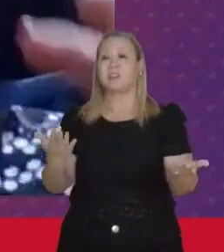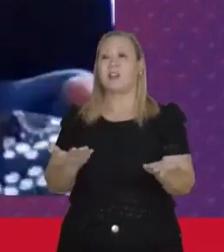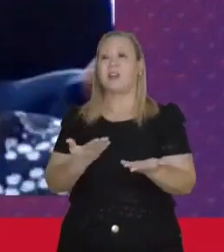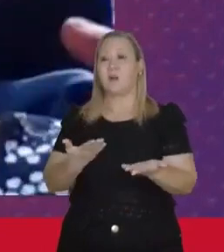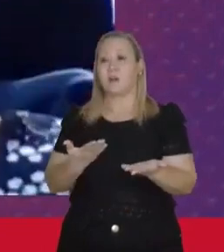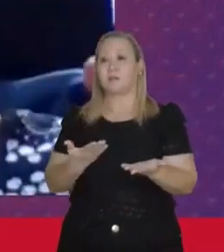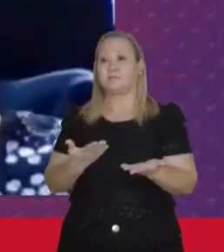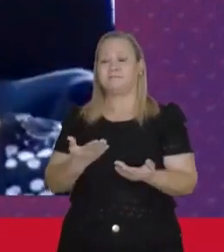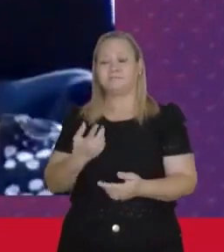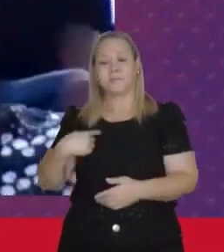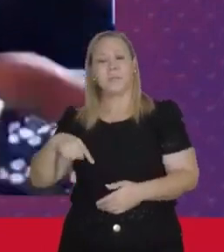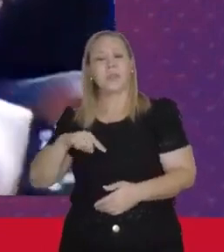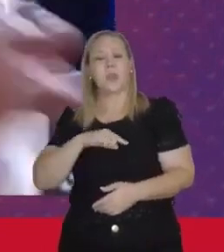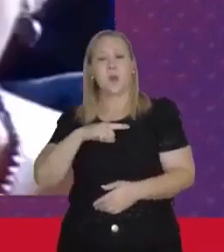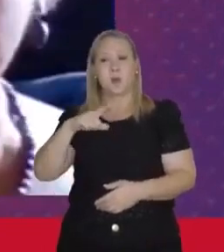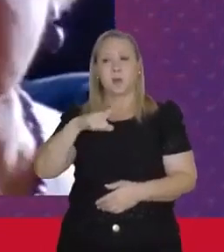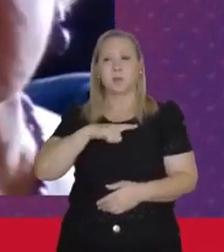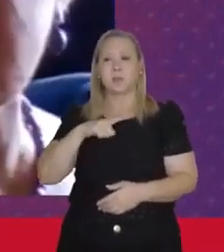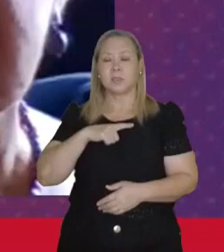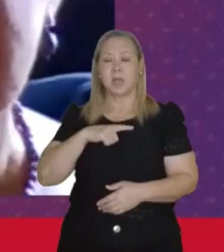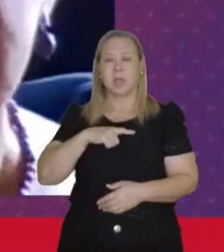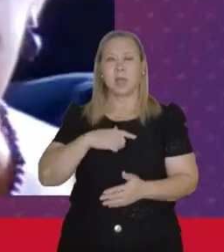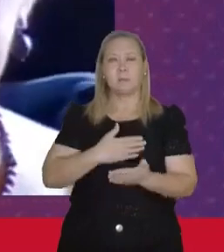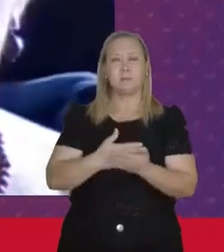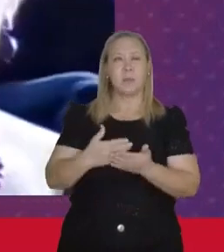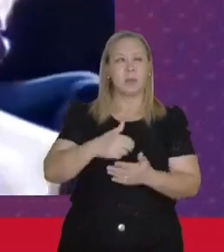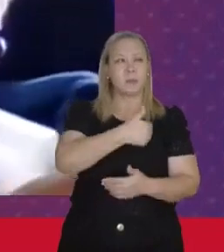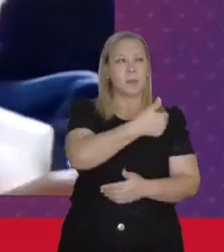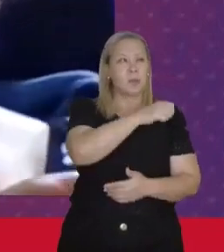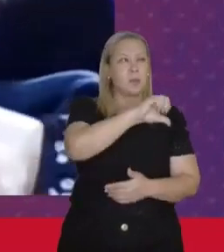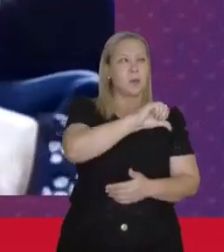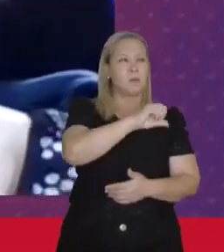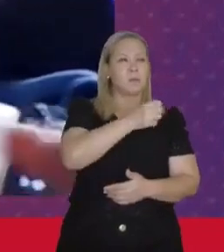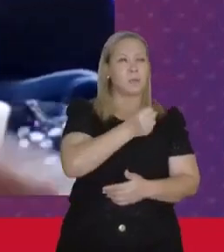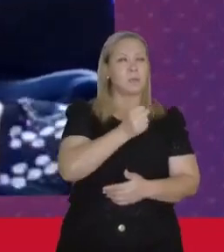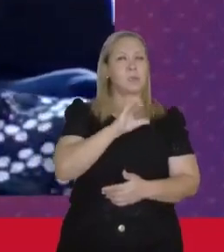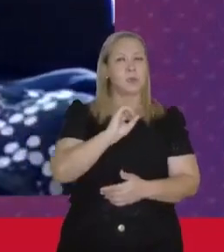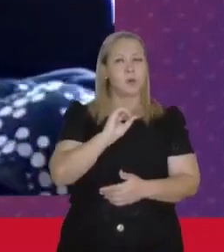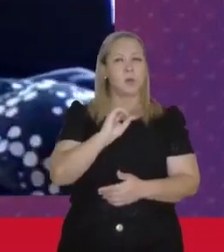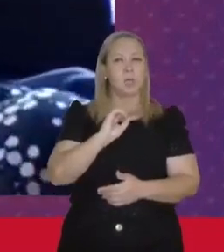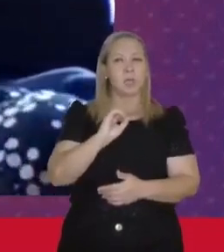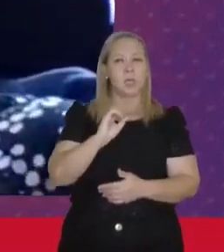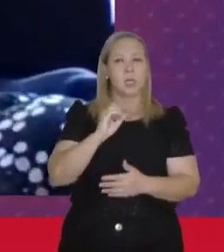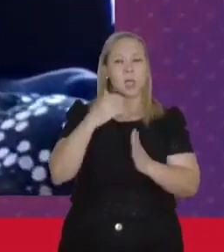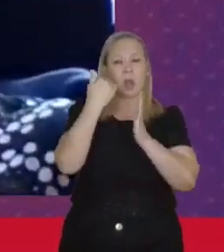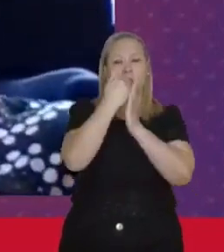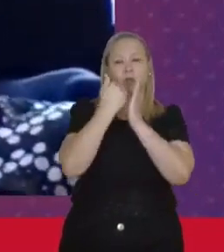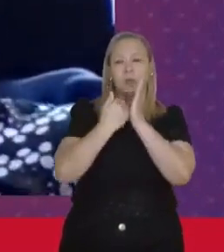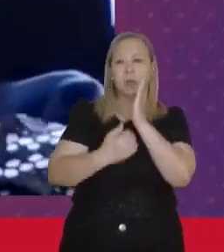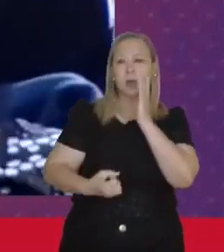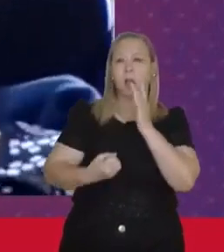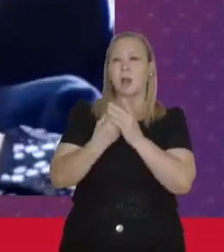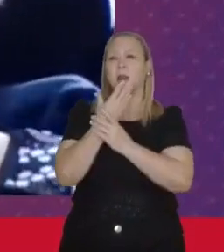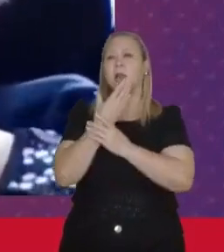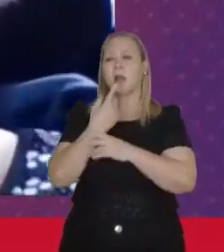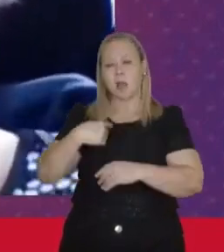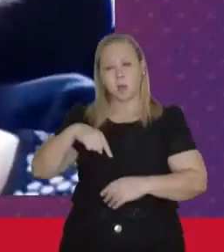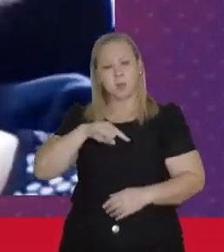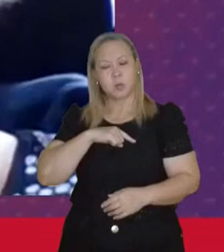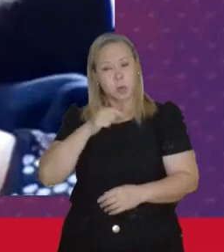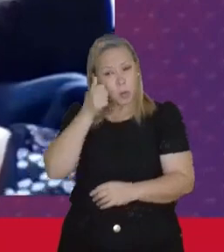E nós temos, desde 1980, um programa criado por